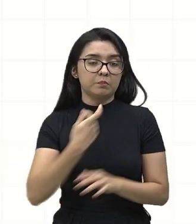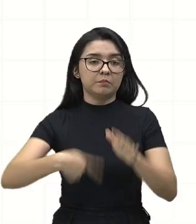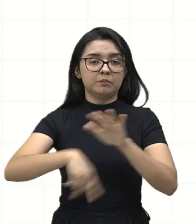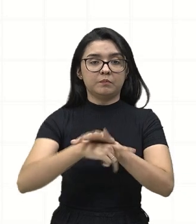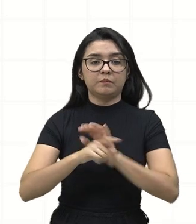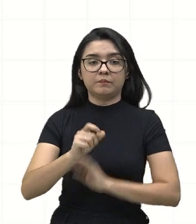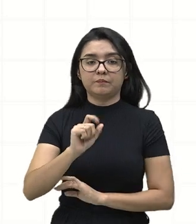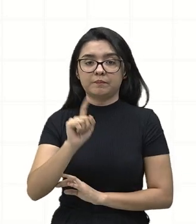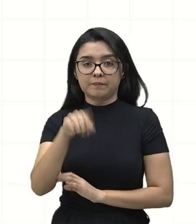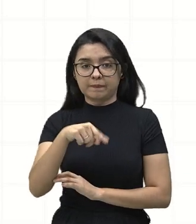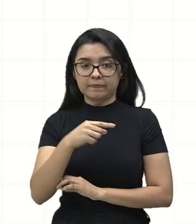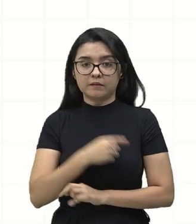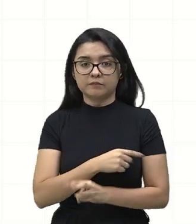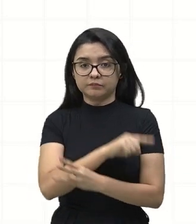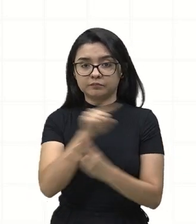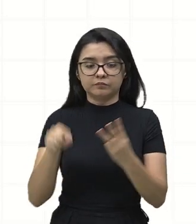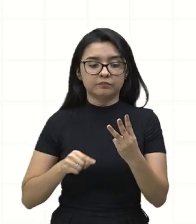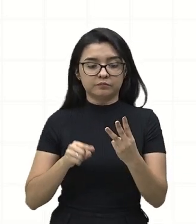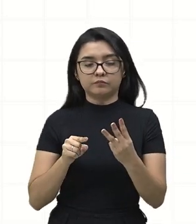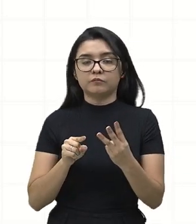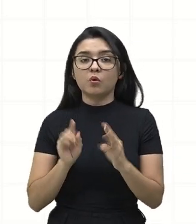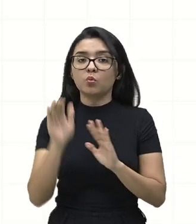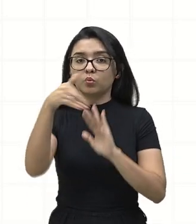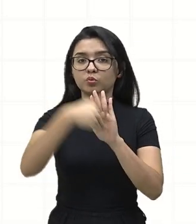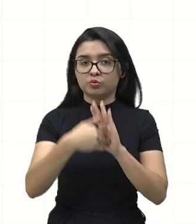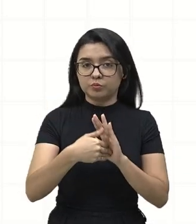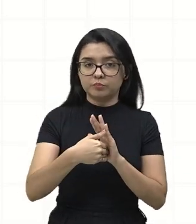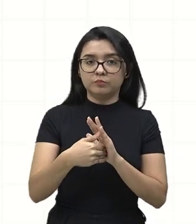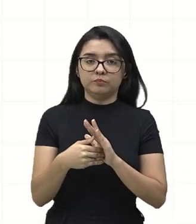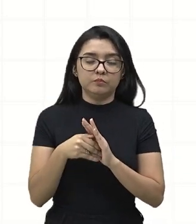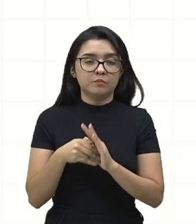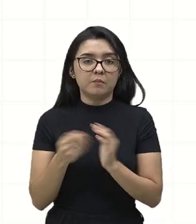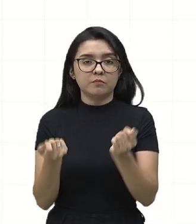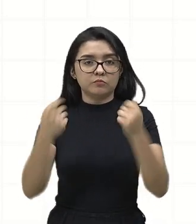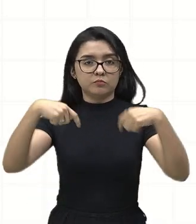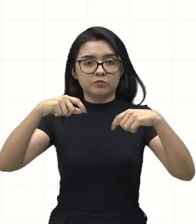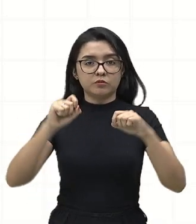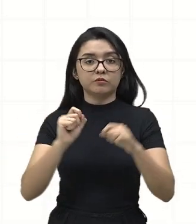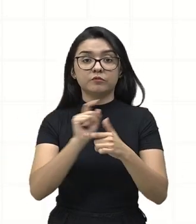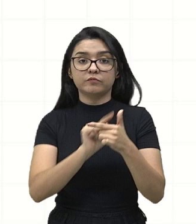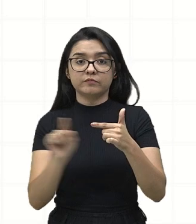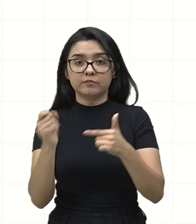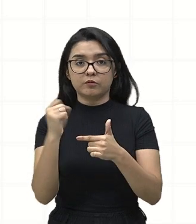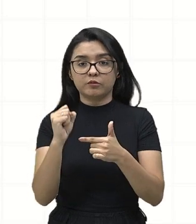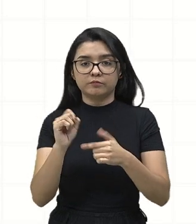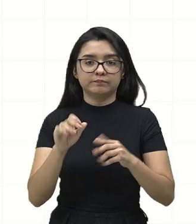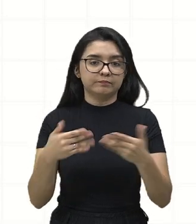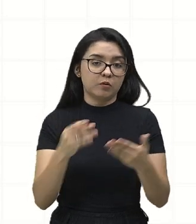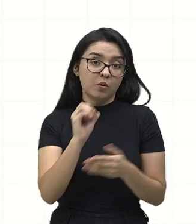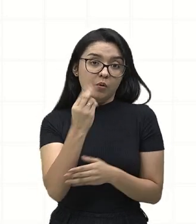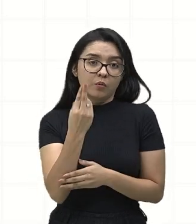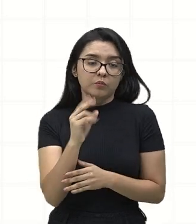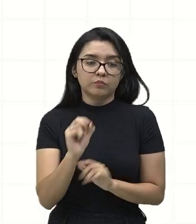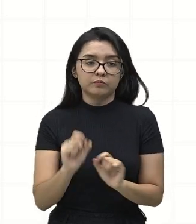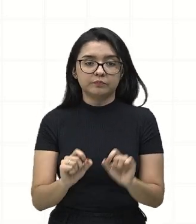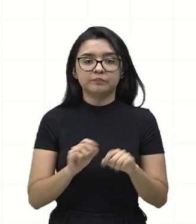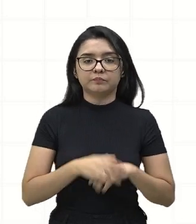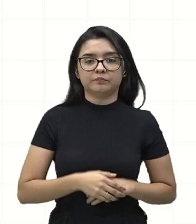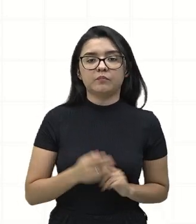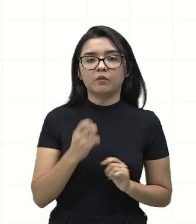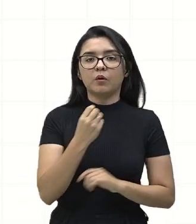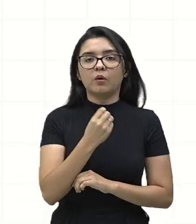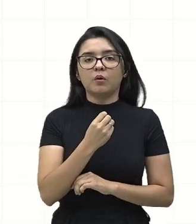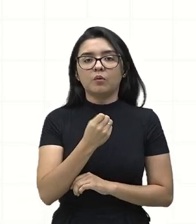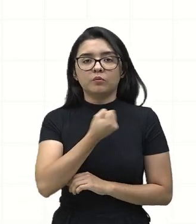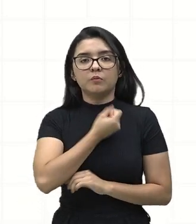pelos seus 3 últimos algarismos é divisível por 8. Ou o número possui